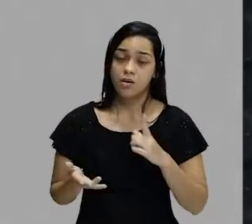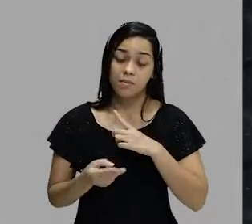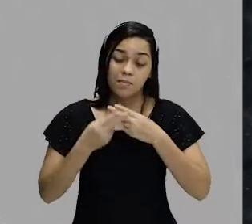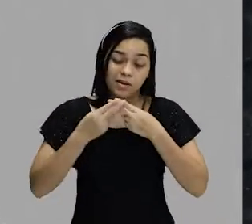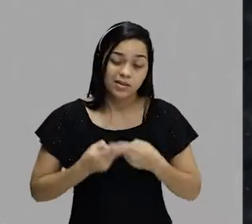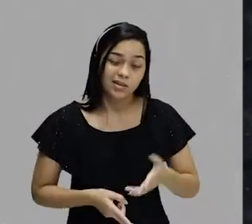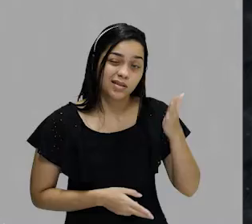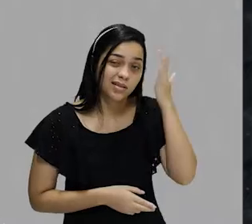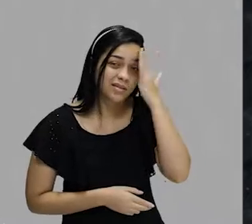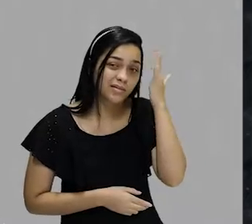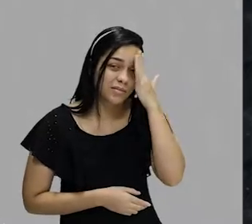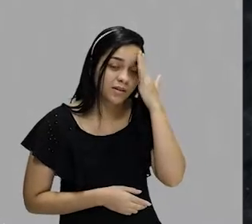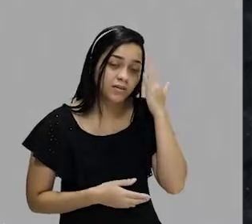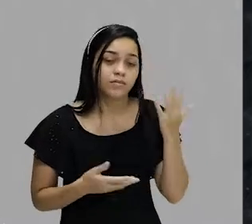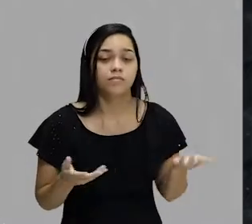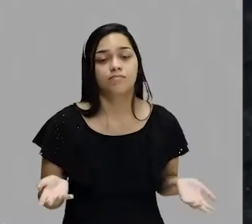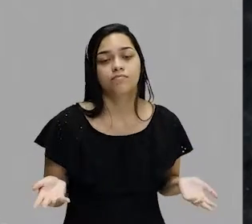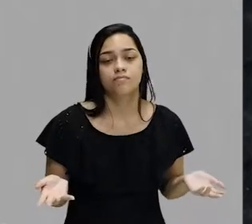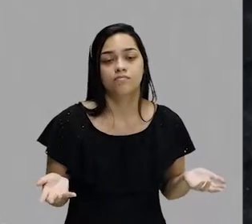paciência e compreensão